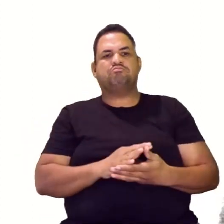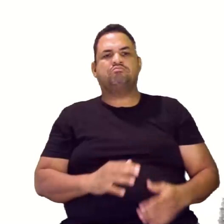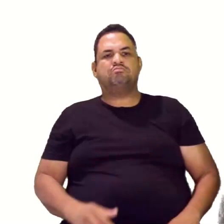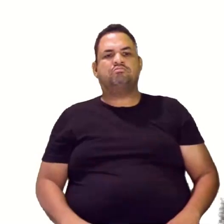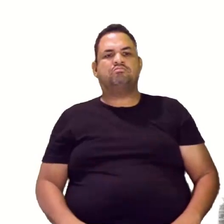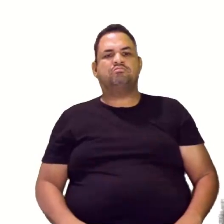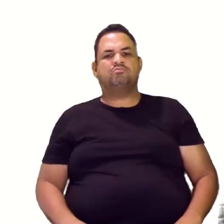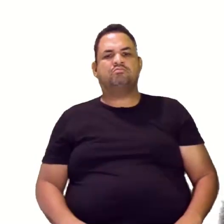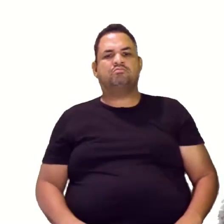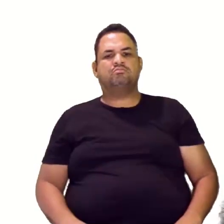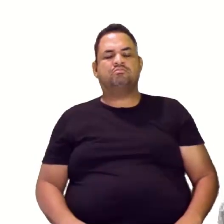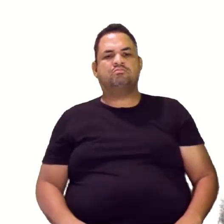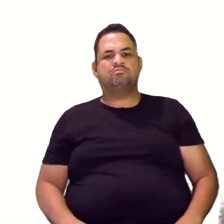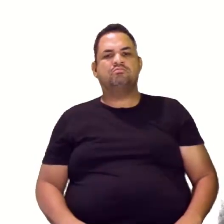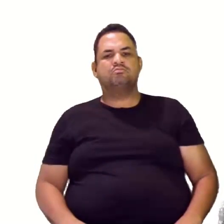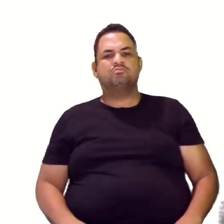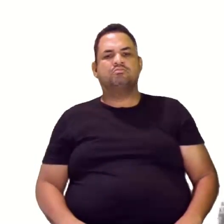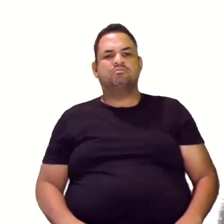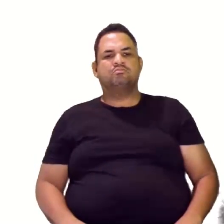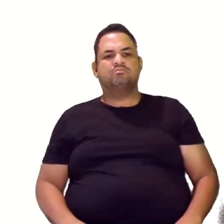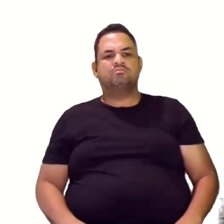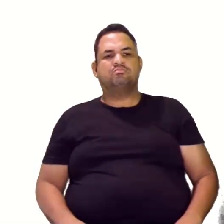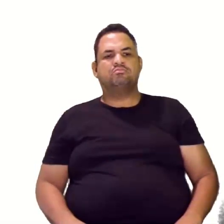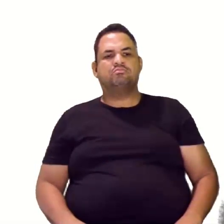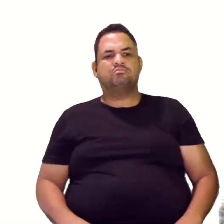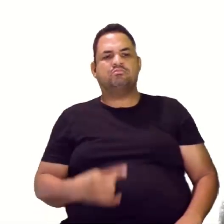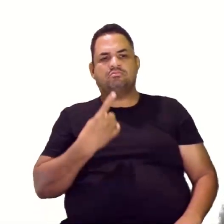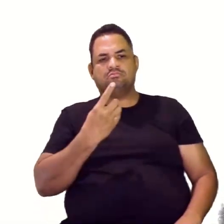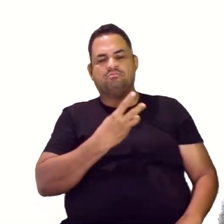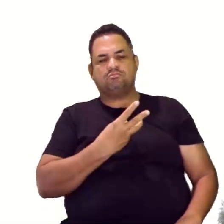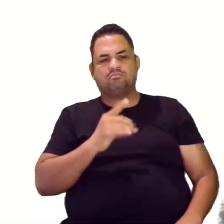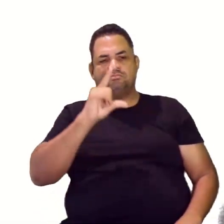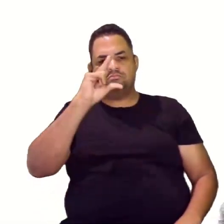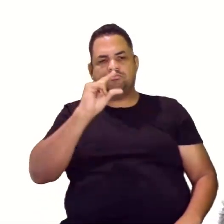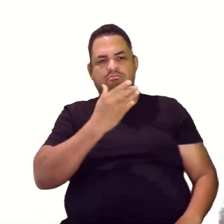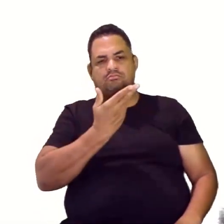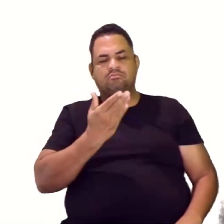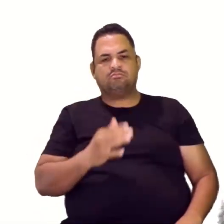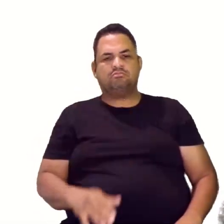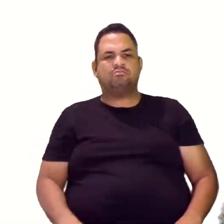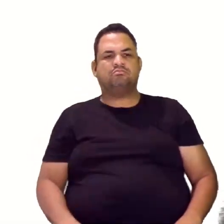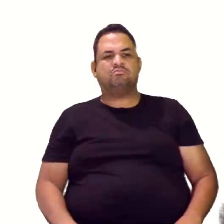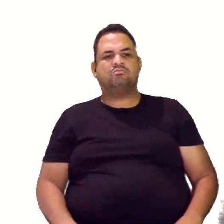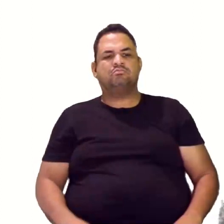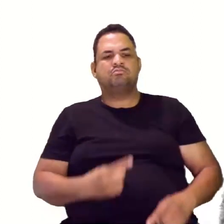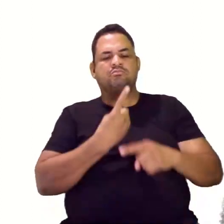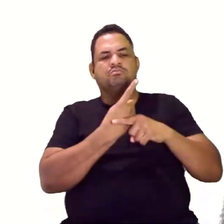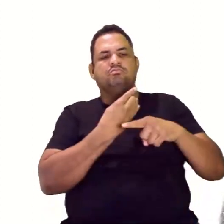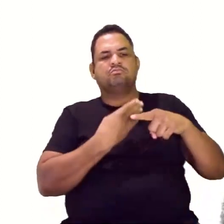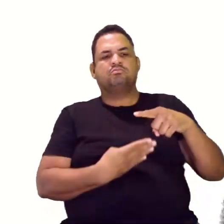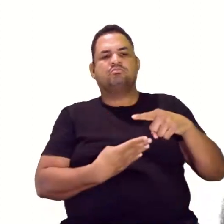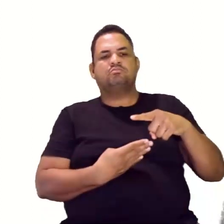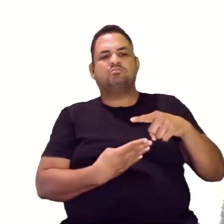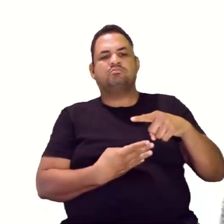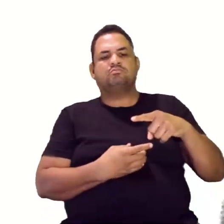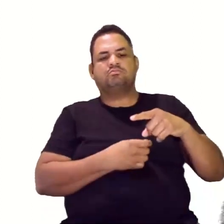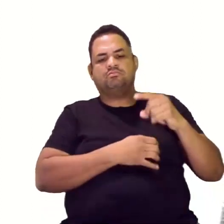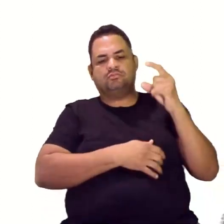tem aqui, ó, vai até o 11, né? Uhum. Então não tem 16, então a gente fica ali com aqueles menorzinhos ali. Um quarto, né? Quando o x